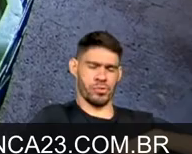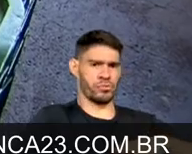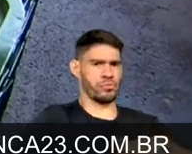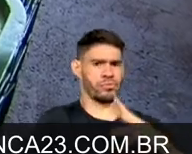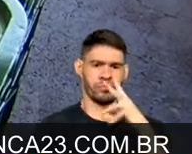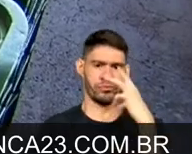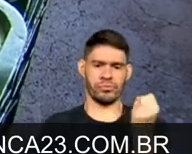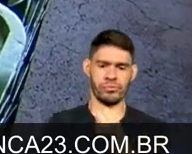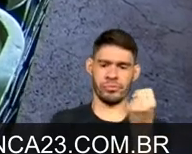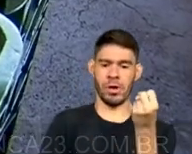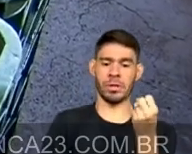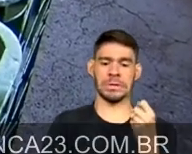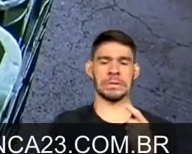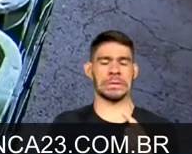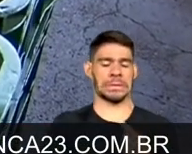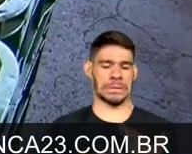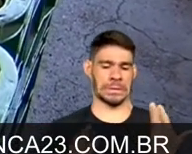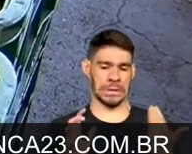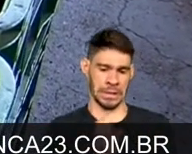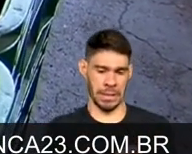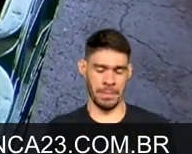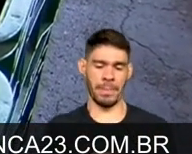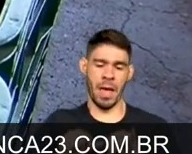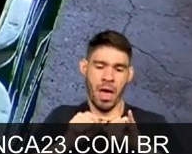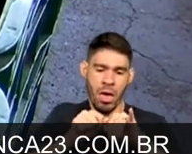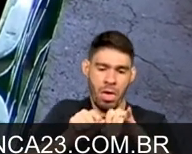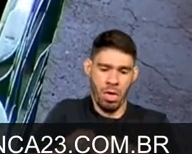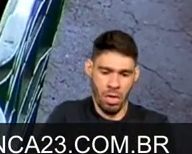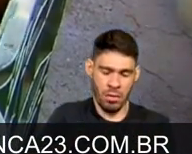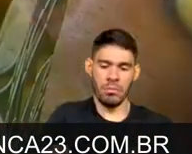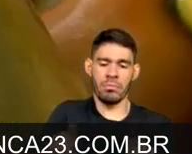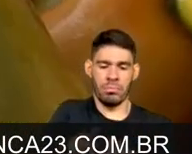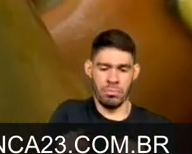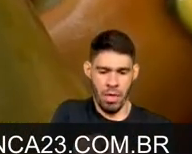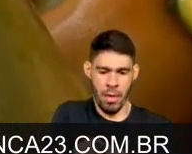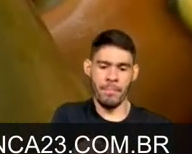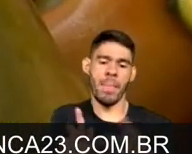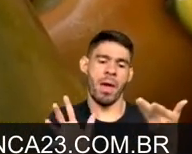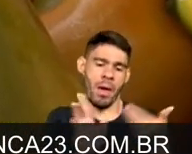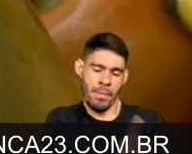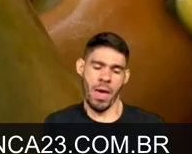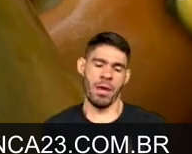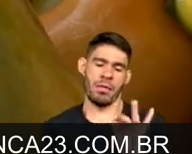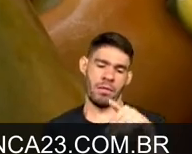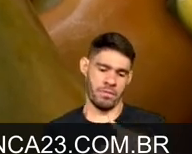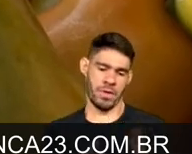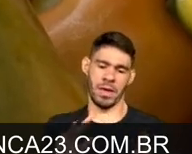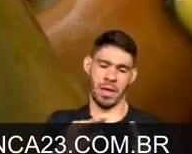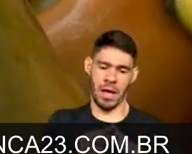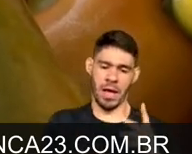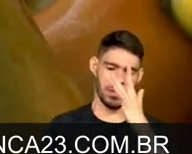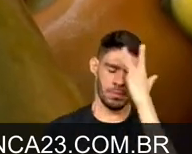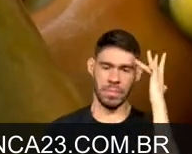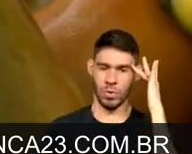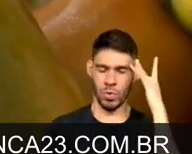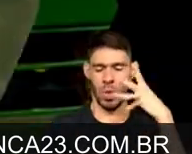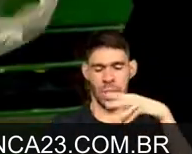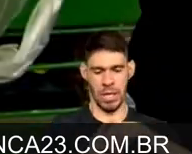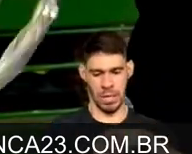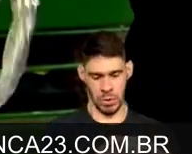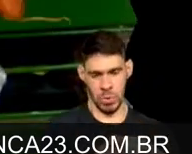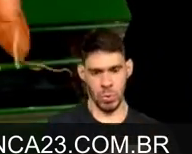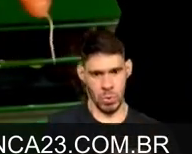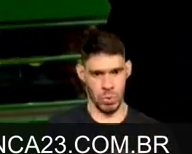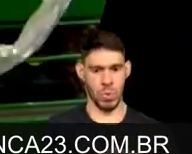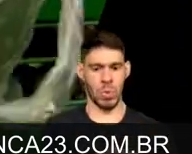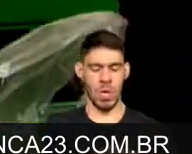alimento. Você tem a perda nos supermercados, depois você tem a perda final na casa do consumidor. Então, é